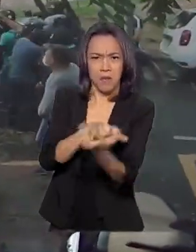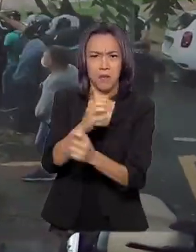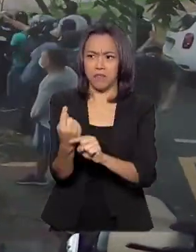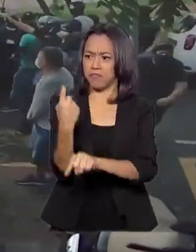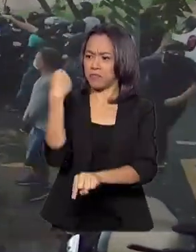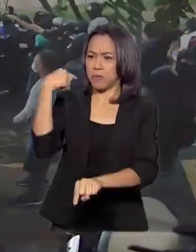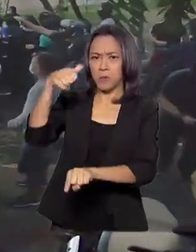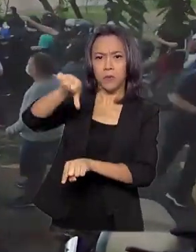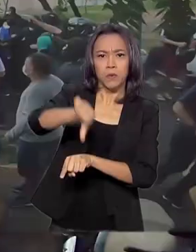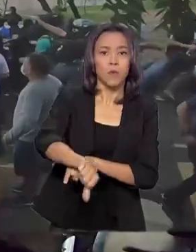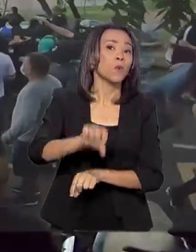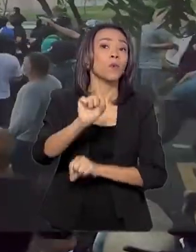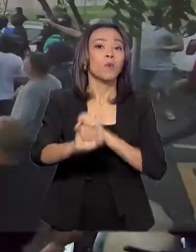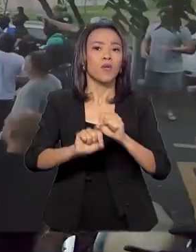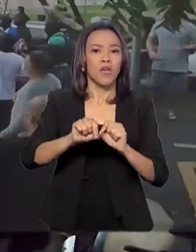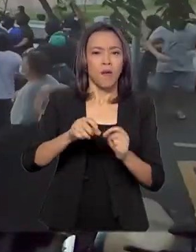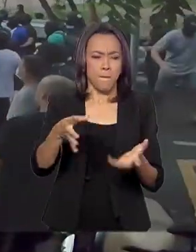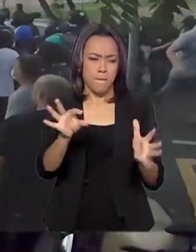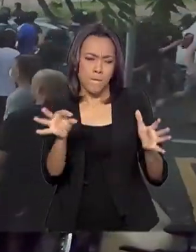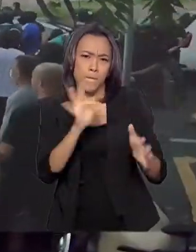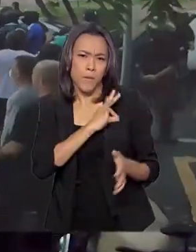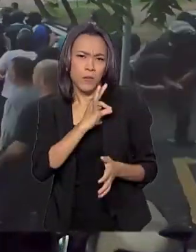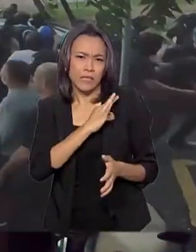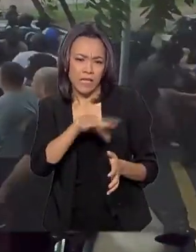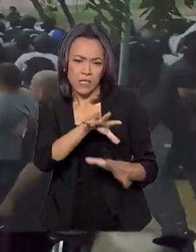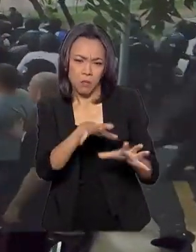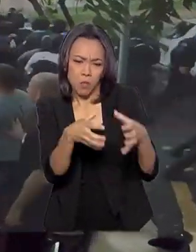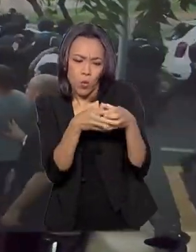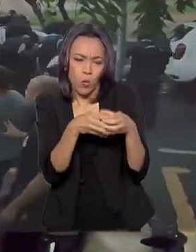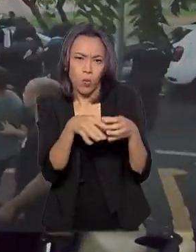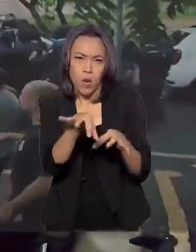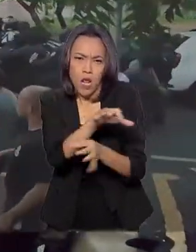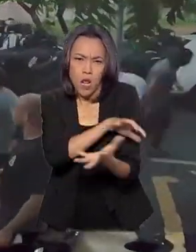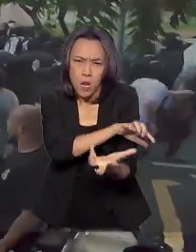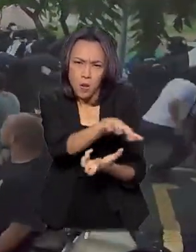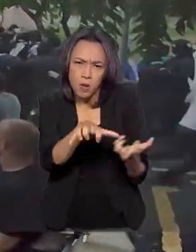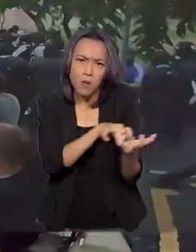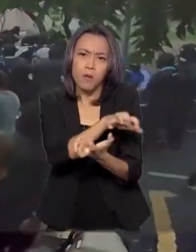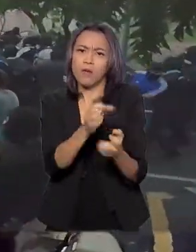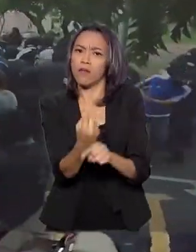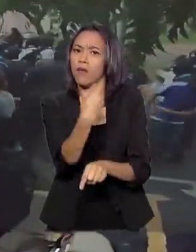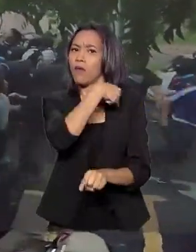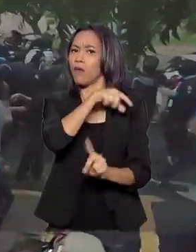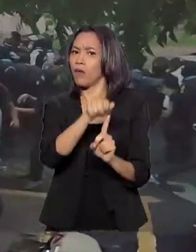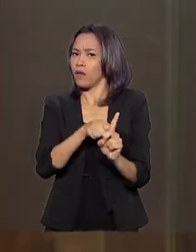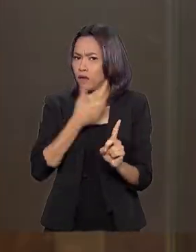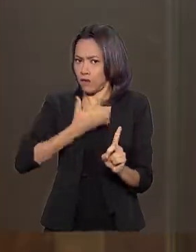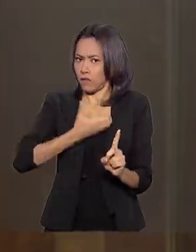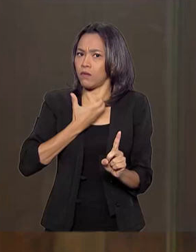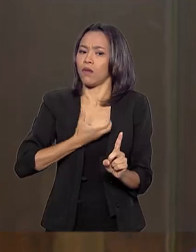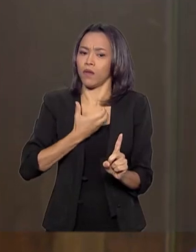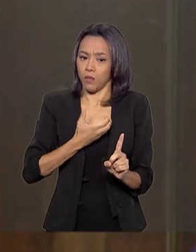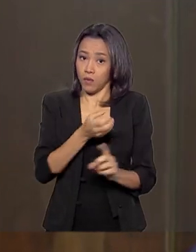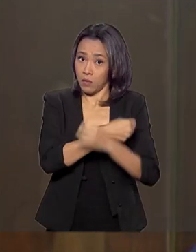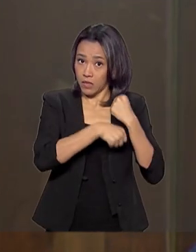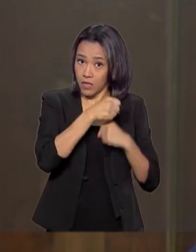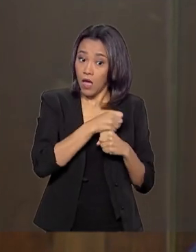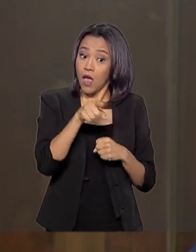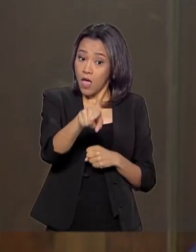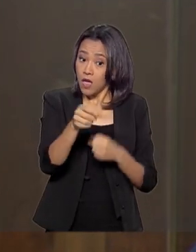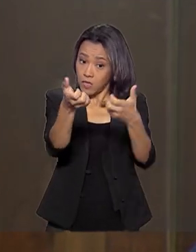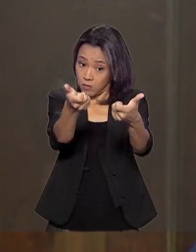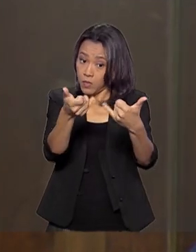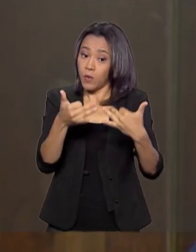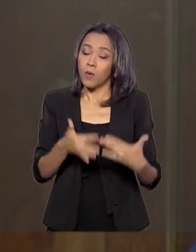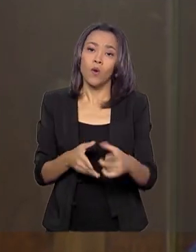últimos dias após motim de policiais militares que estão em greve desde dezembro do ano passado. Sérgio Moro destacou